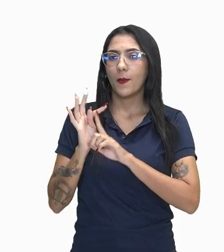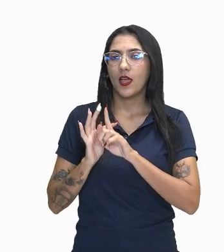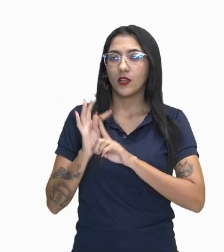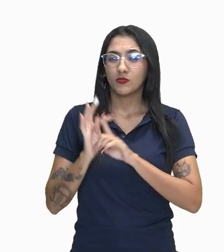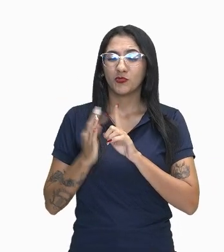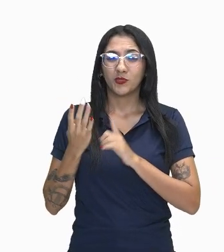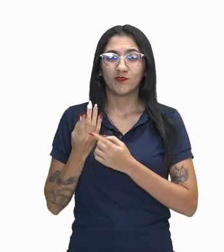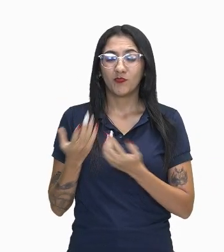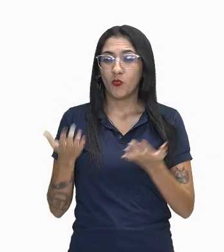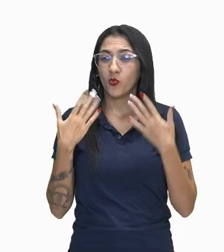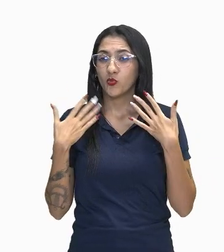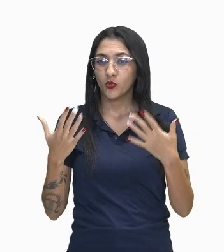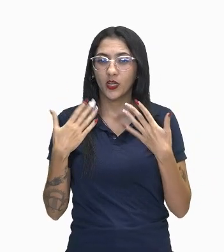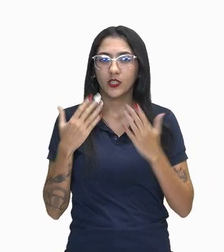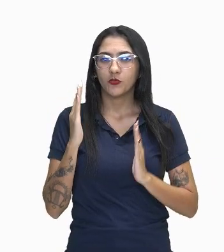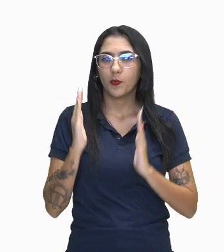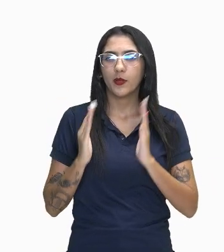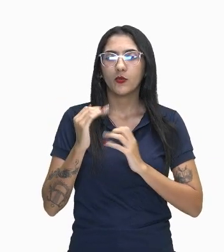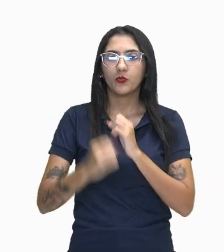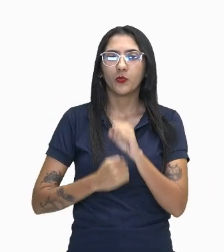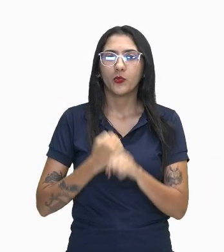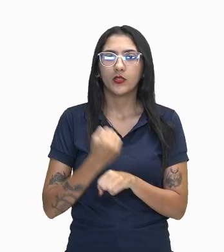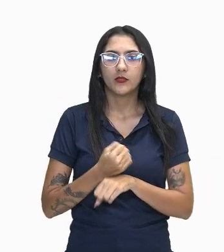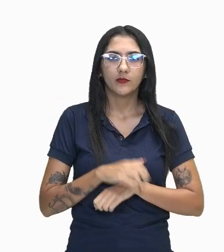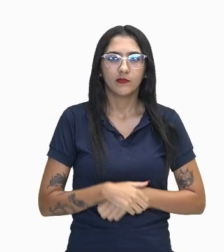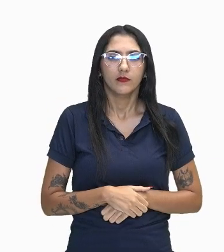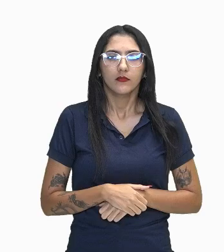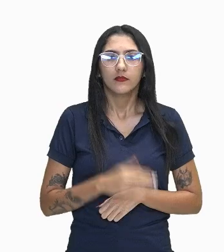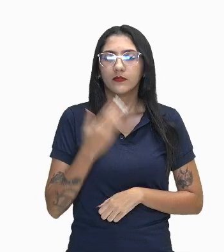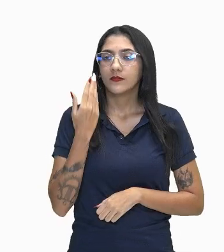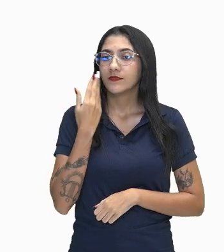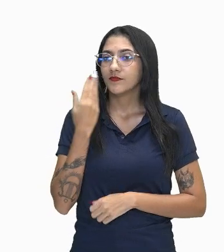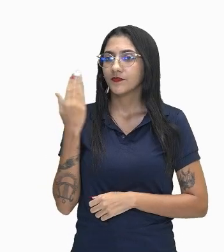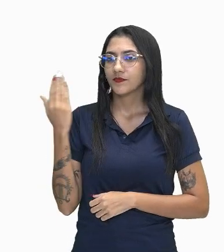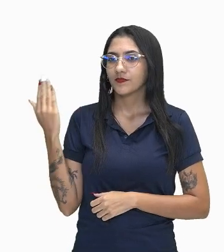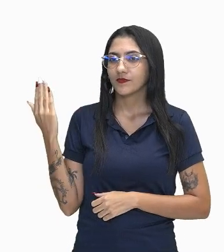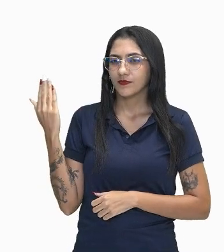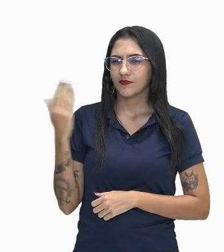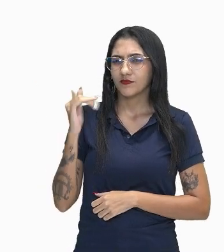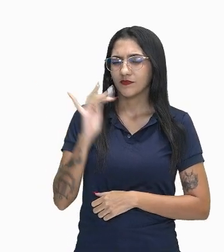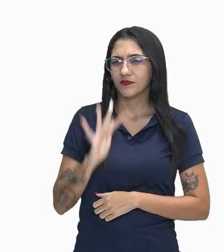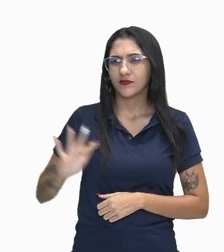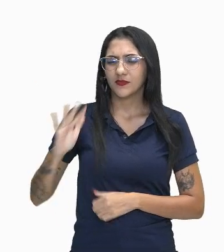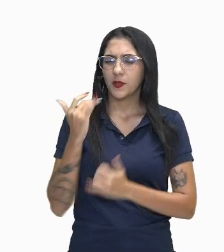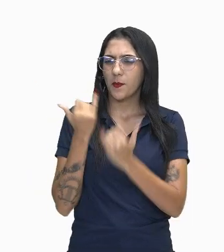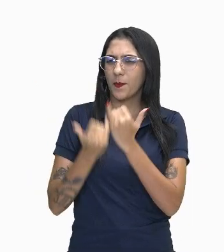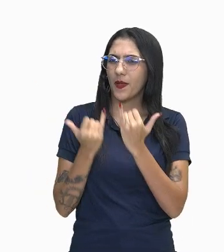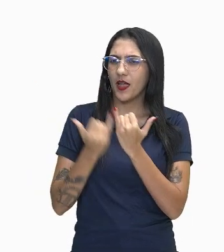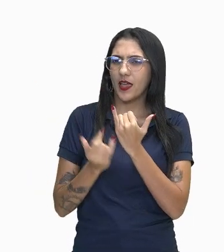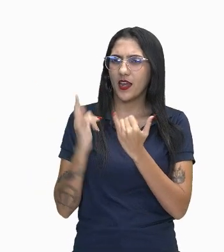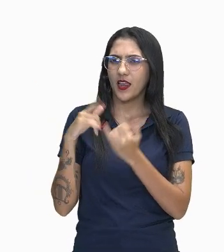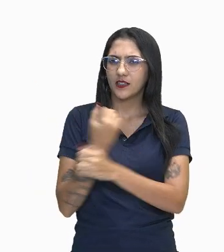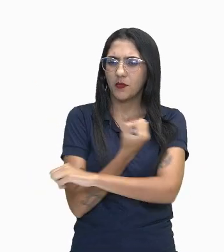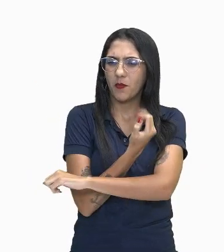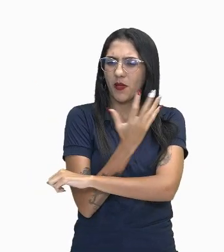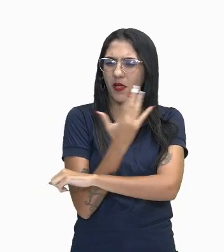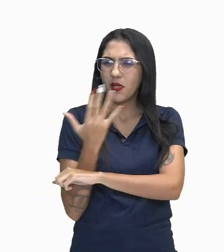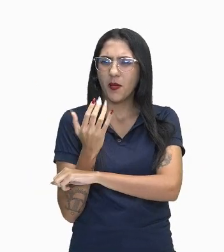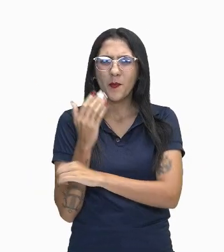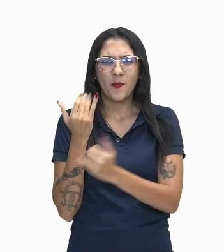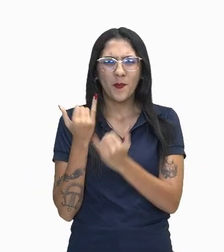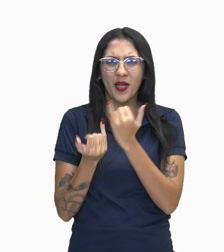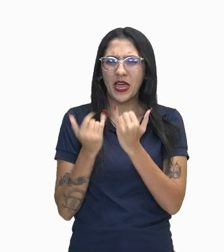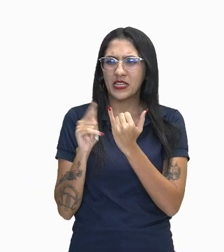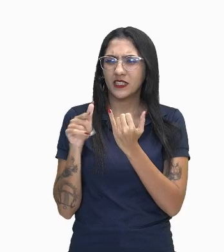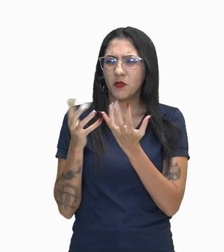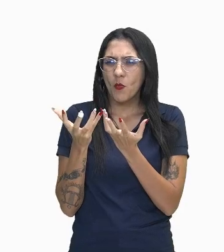longo do ano. E a gente pode observar a imagem da caatinga. Parece que a vegetação ela está morta, mas ela não